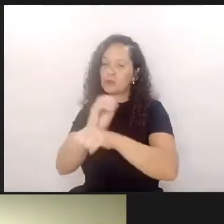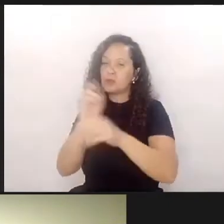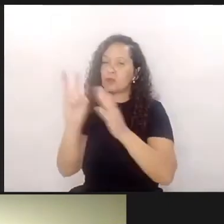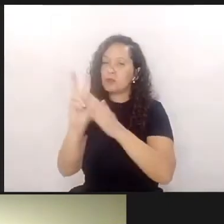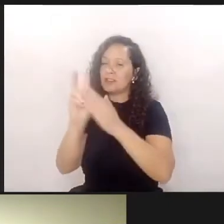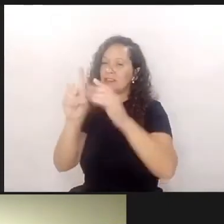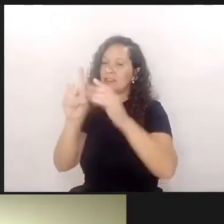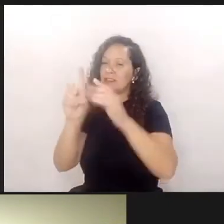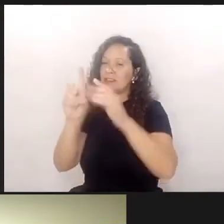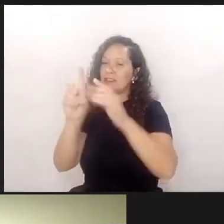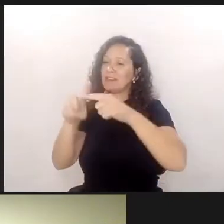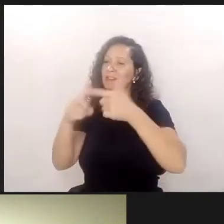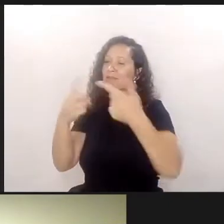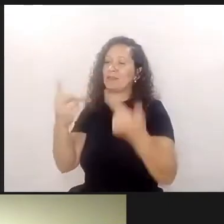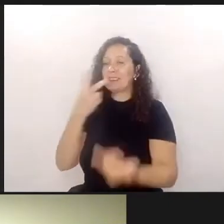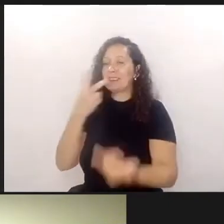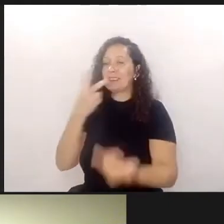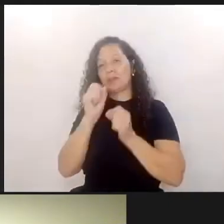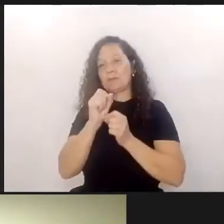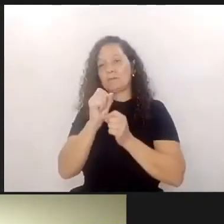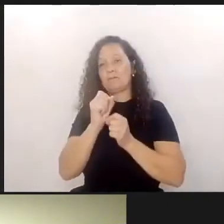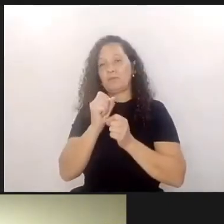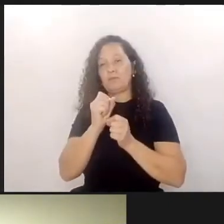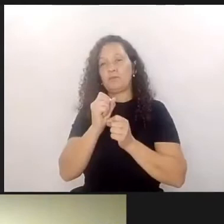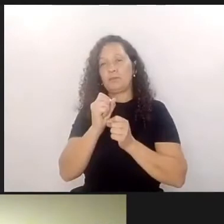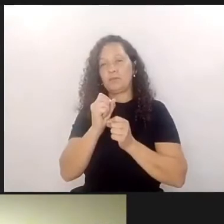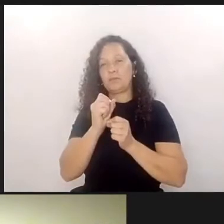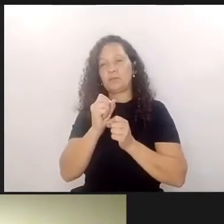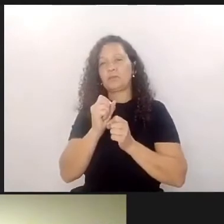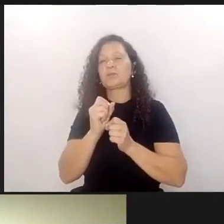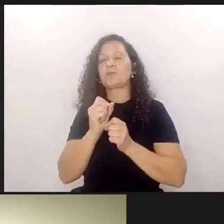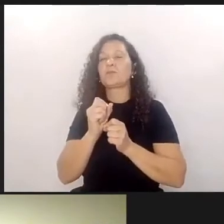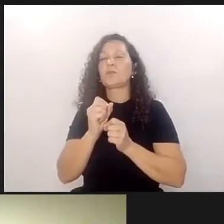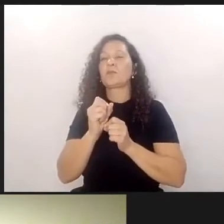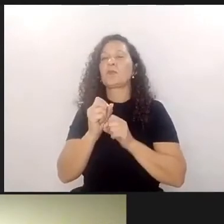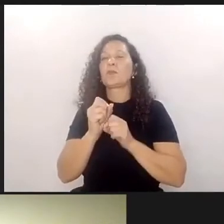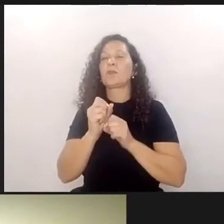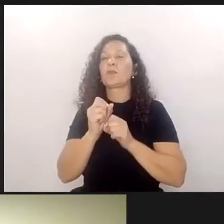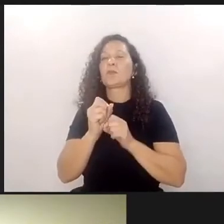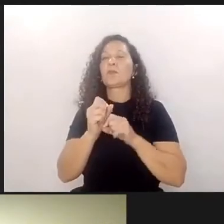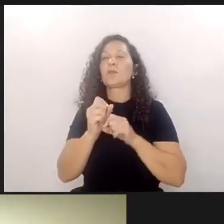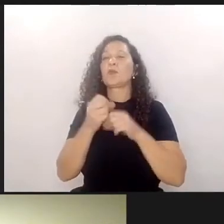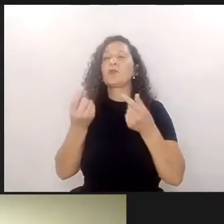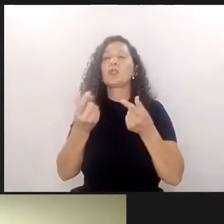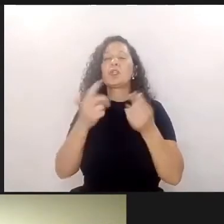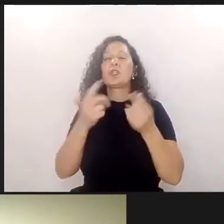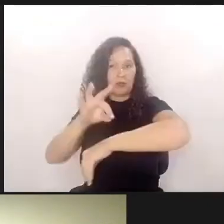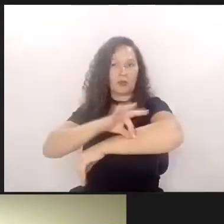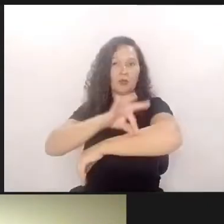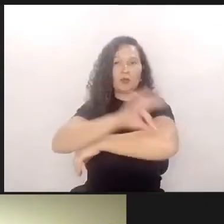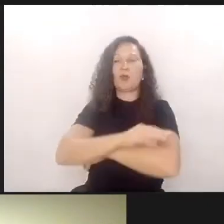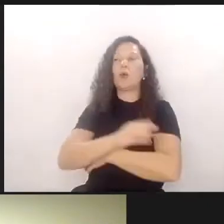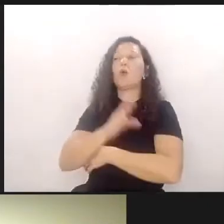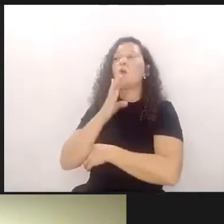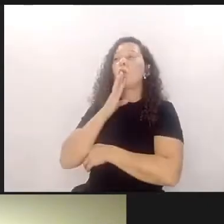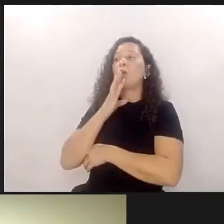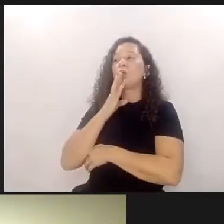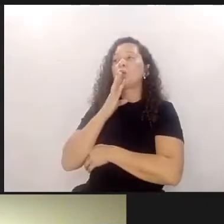um conhecimento do para o que diz respeito à arquitetura, um conhecimento do território, de como